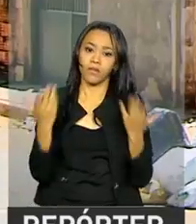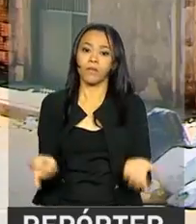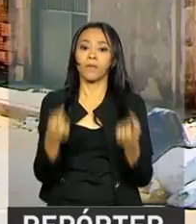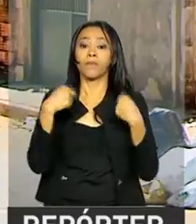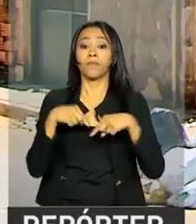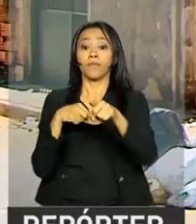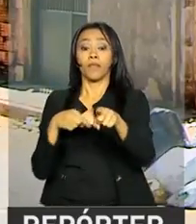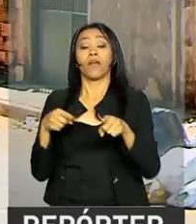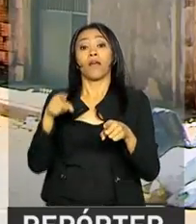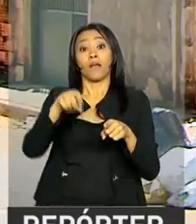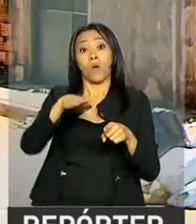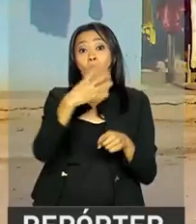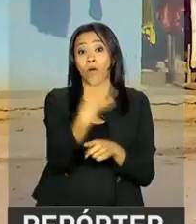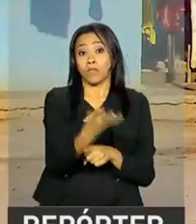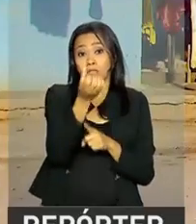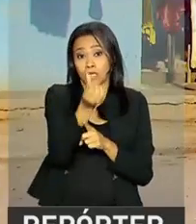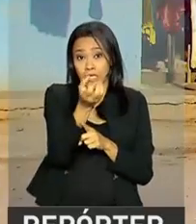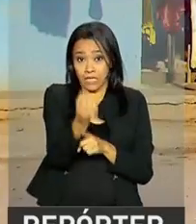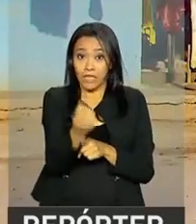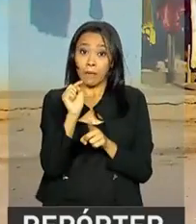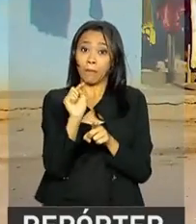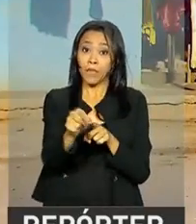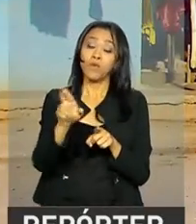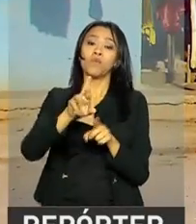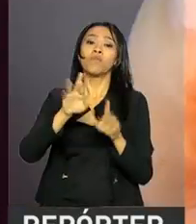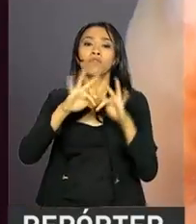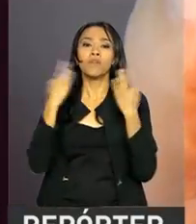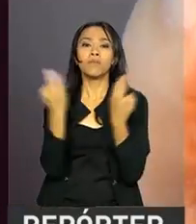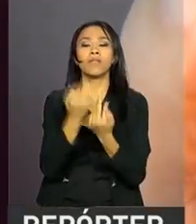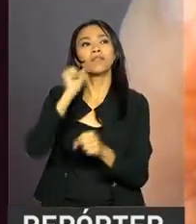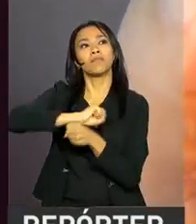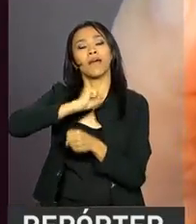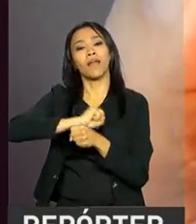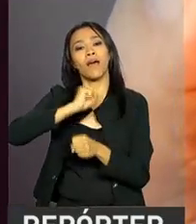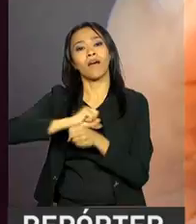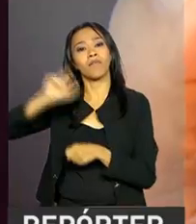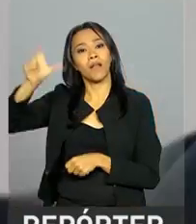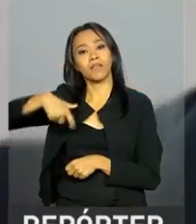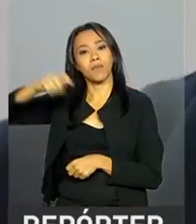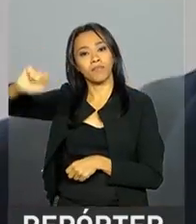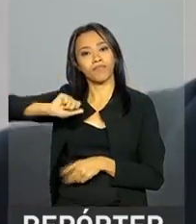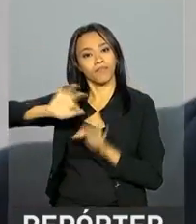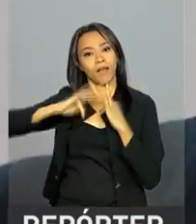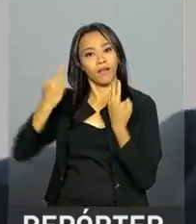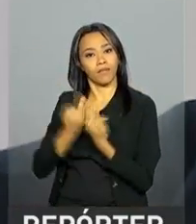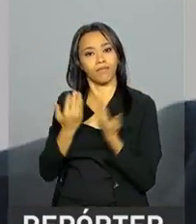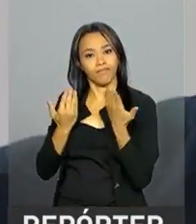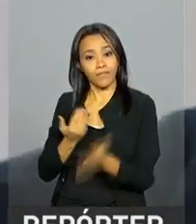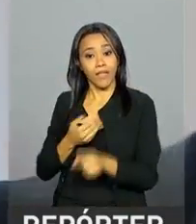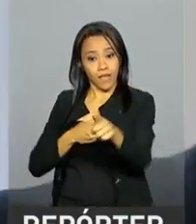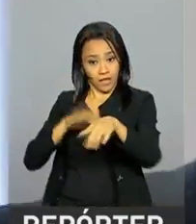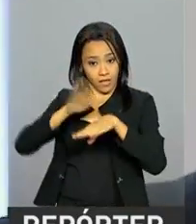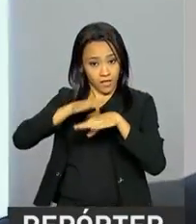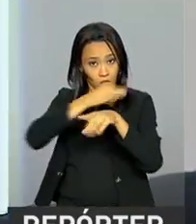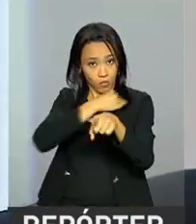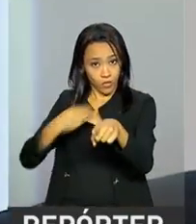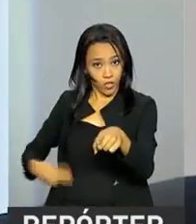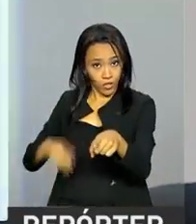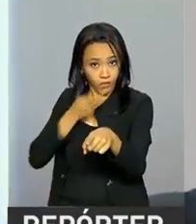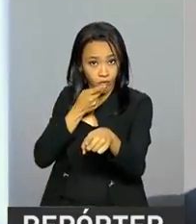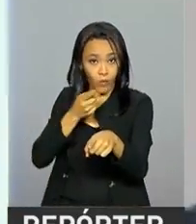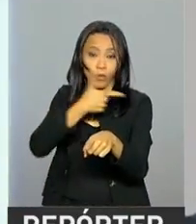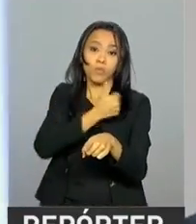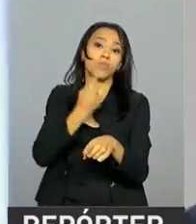de 460.000 famílias que aguardavam para receber o benefício segundo o ministro Osmar terra em